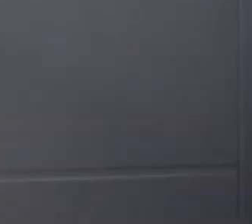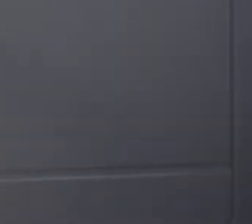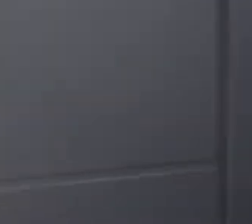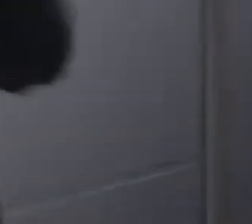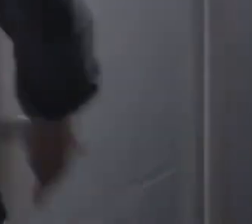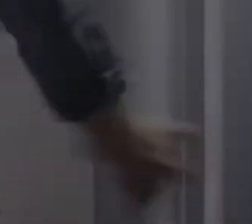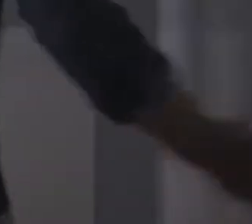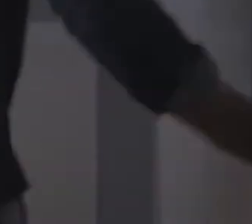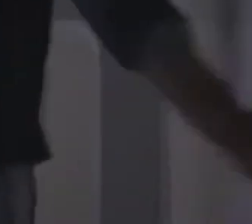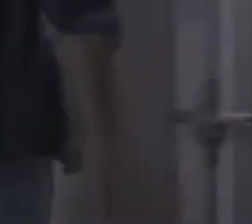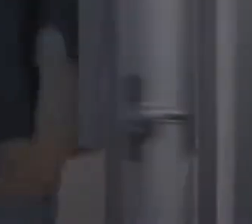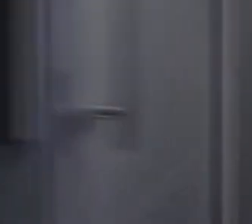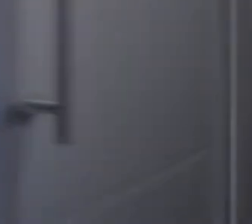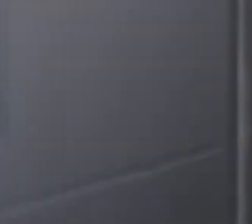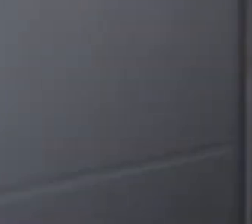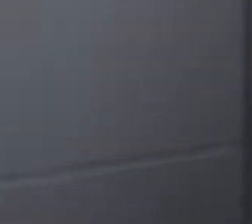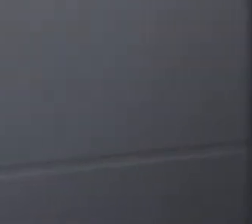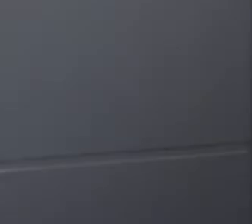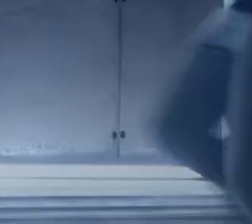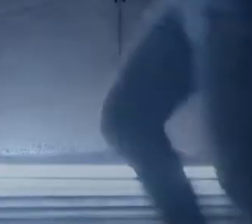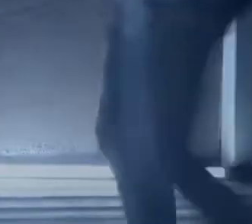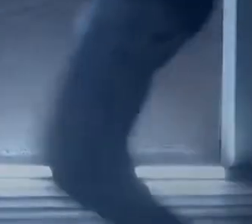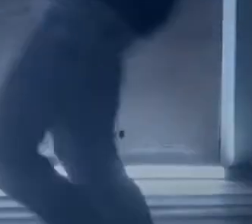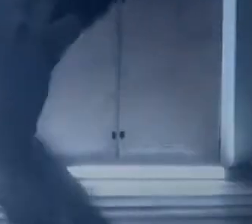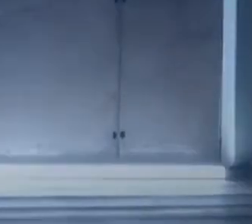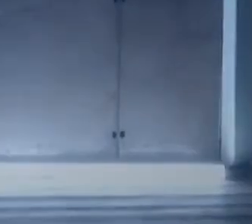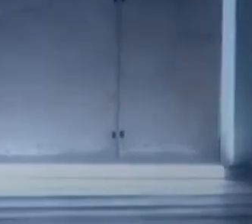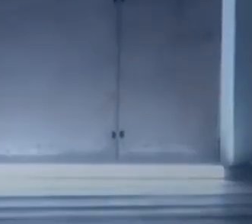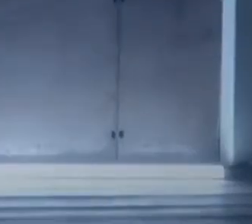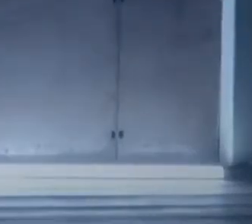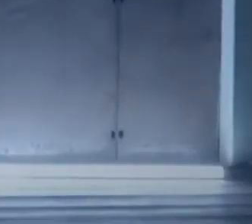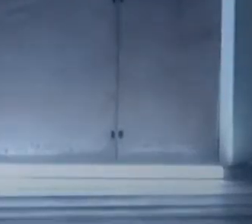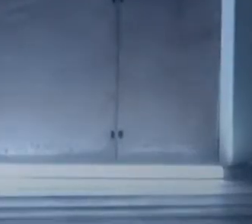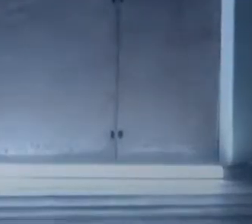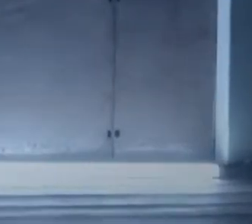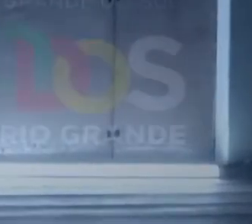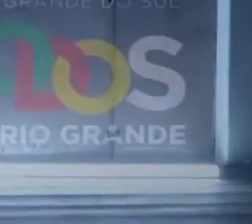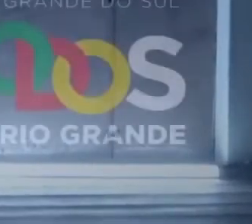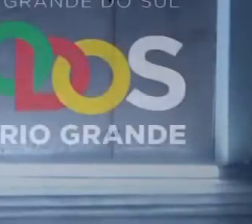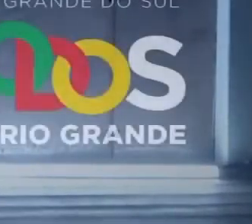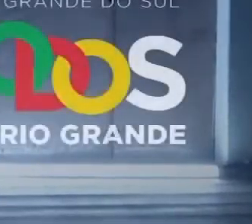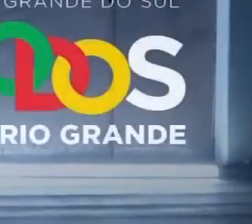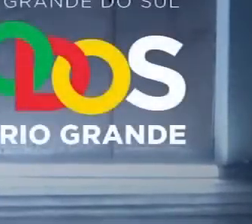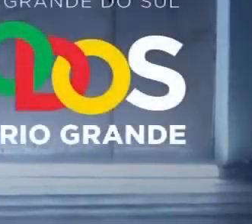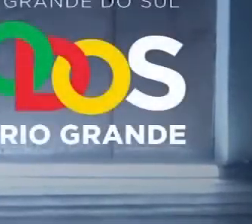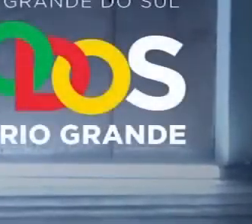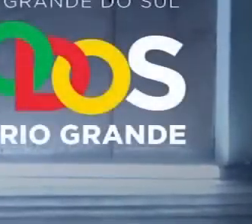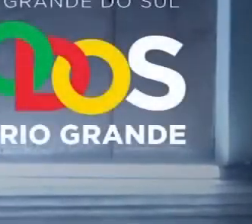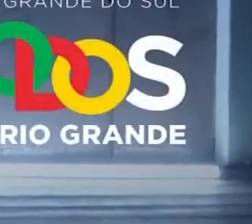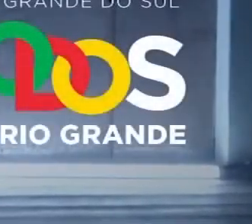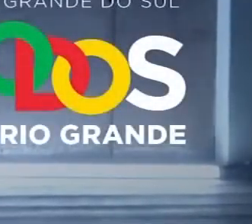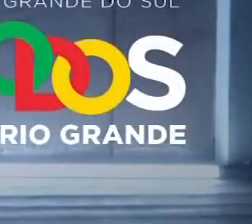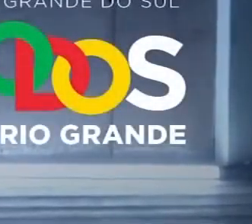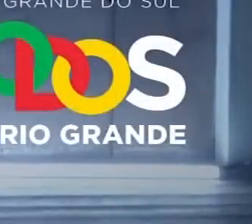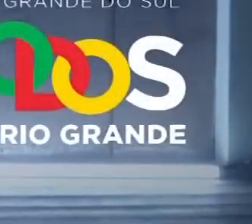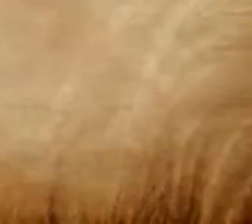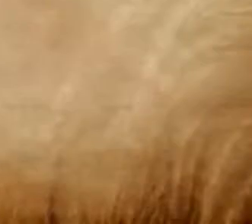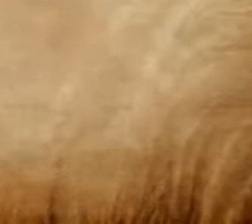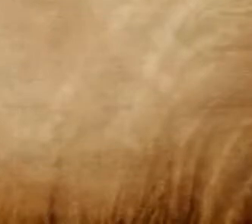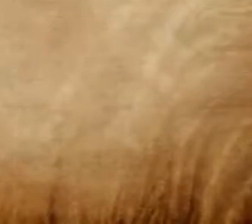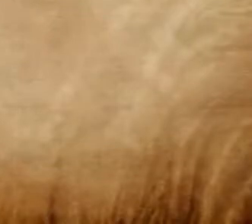escolhe viver. Se escolher beber, escolha não dirigir. Balada Segura. Detran RS. Governo do Estado. Todos pelo Rio